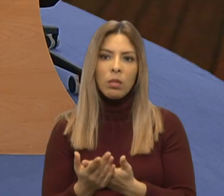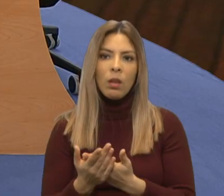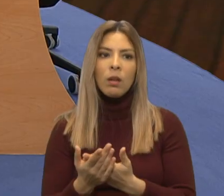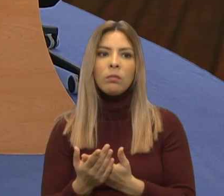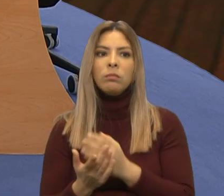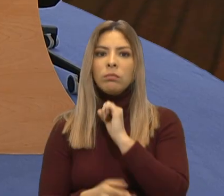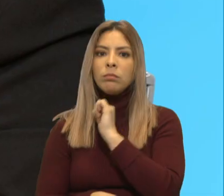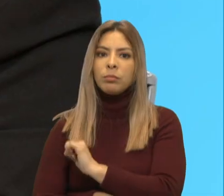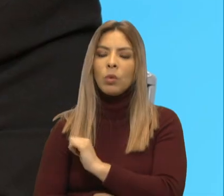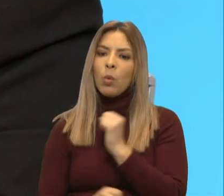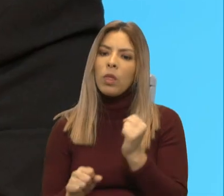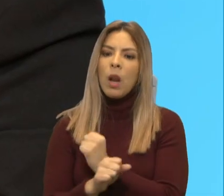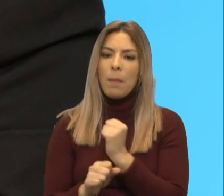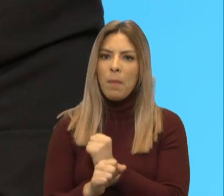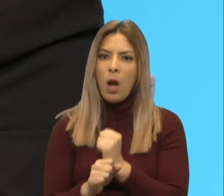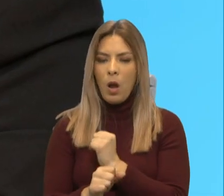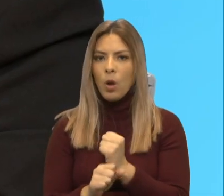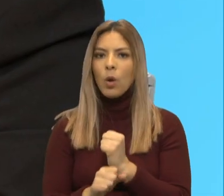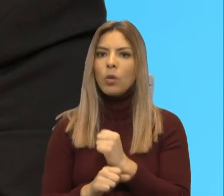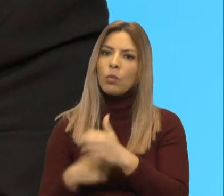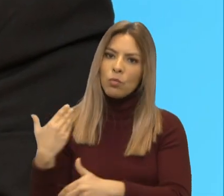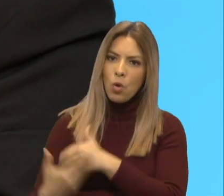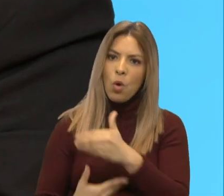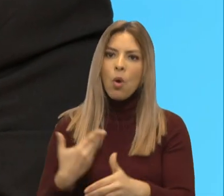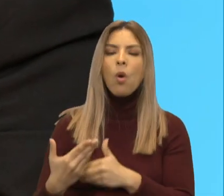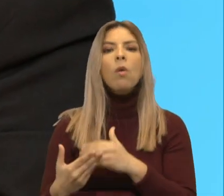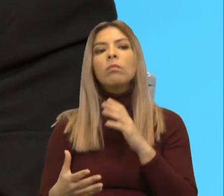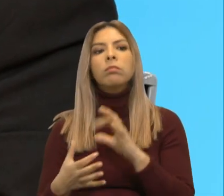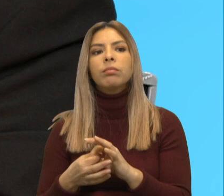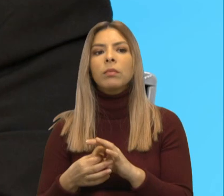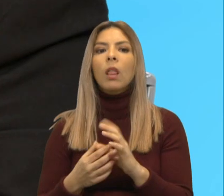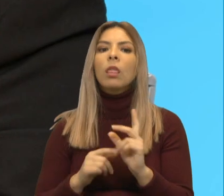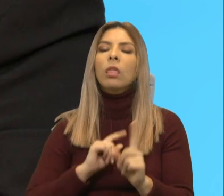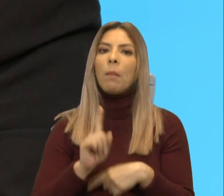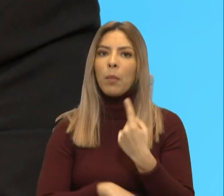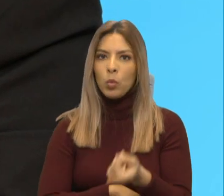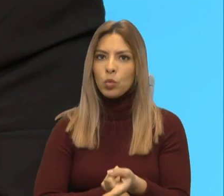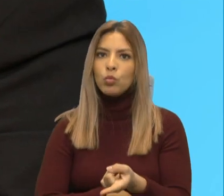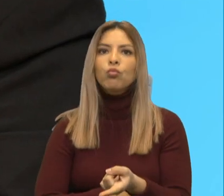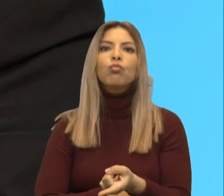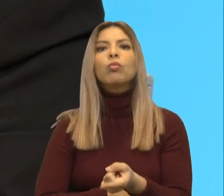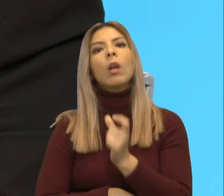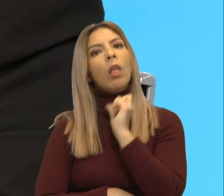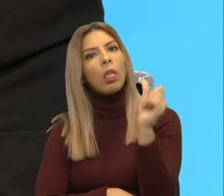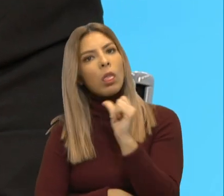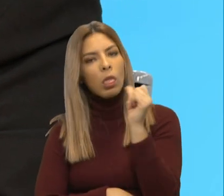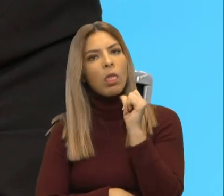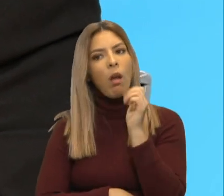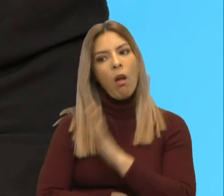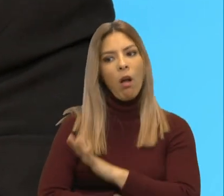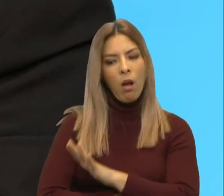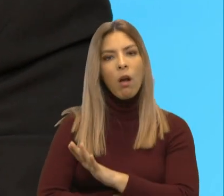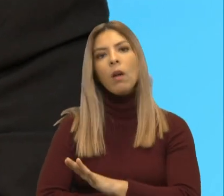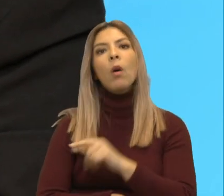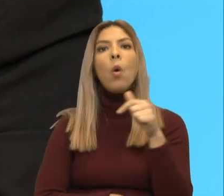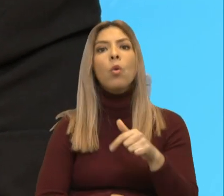iniciar um trabalho de primeira evangelização, que de Tete depois foi para outras províncias de Moçambique. Hoje